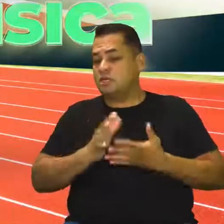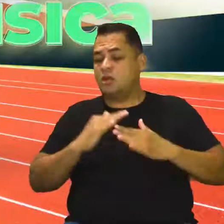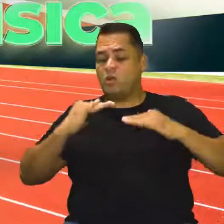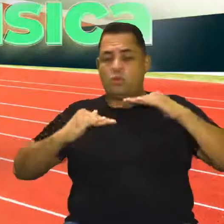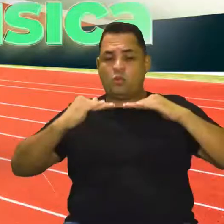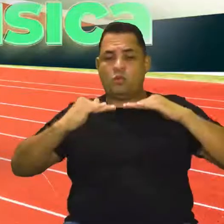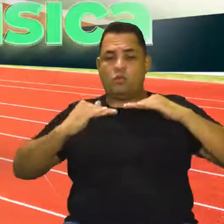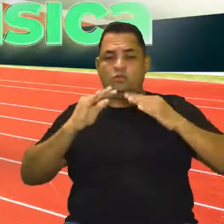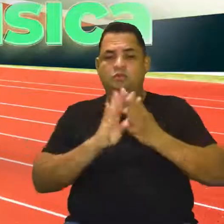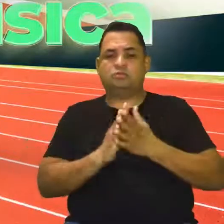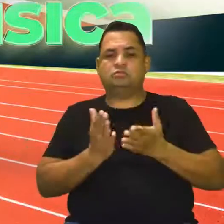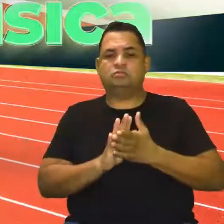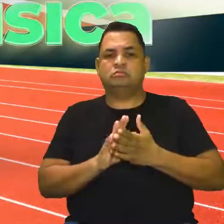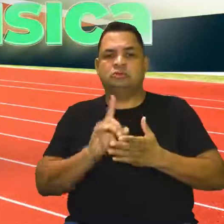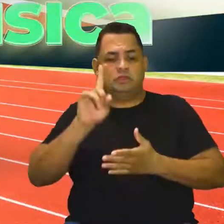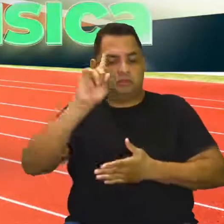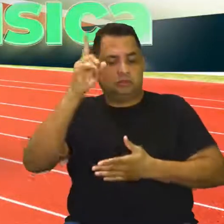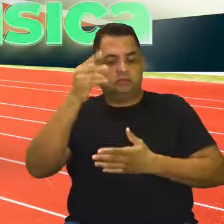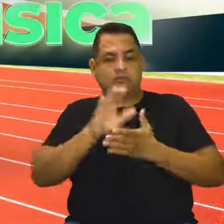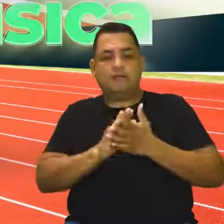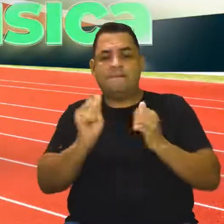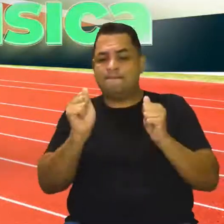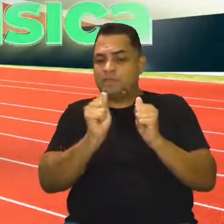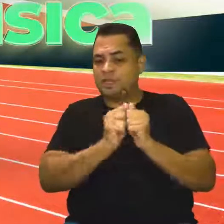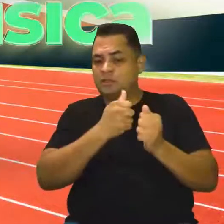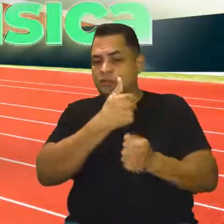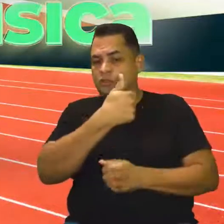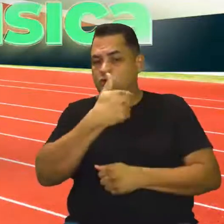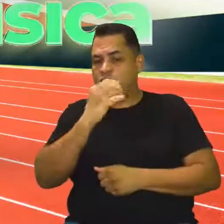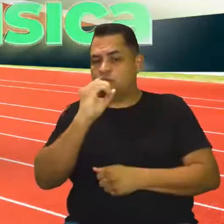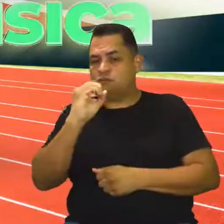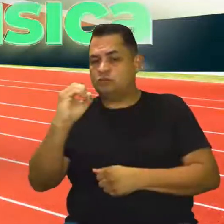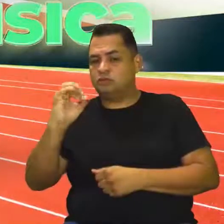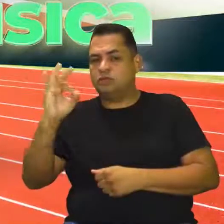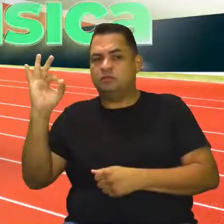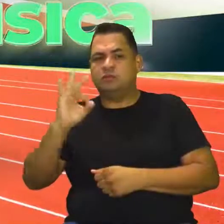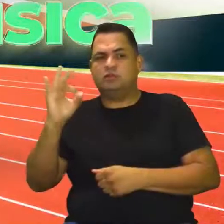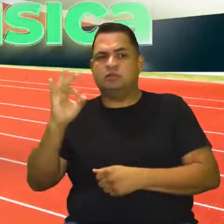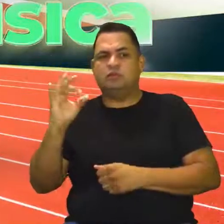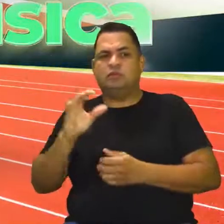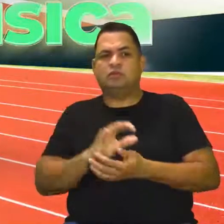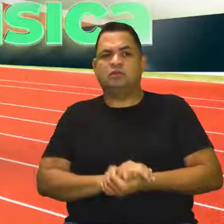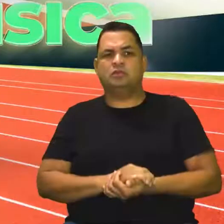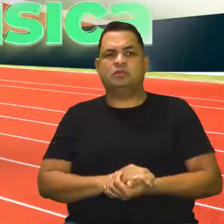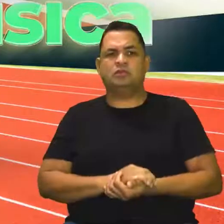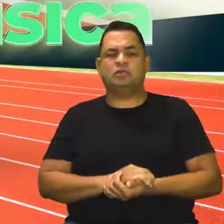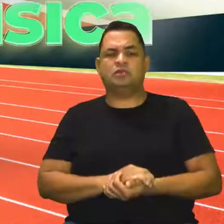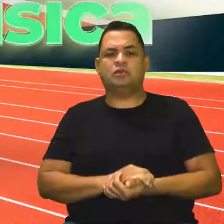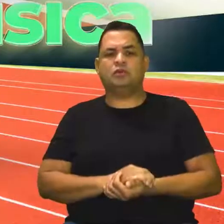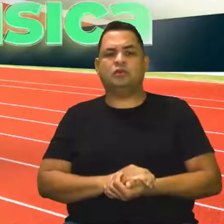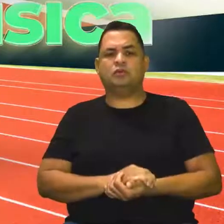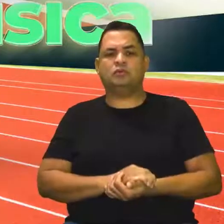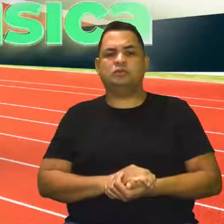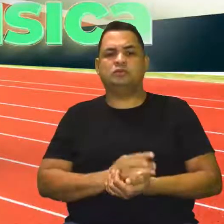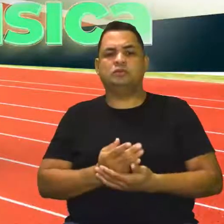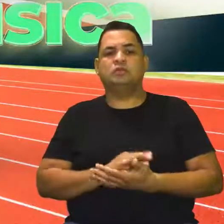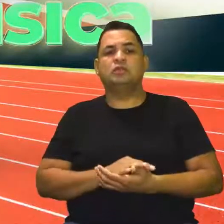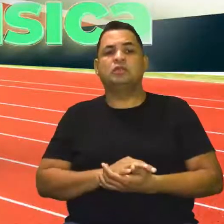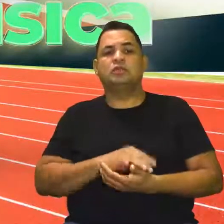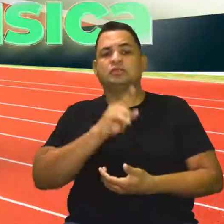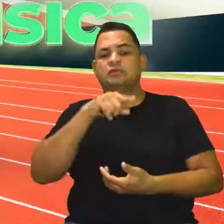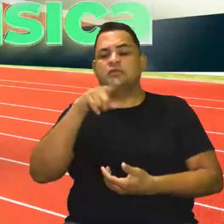estar o mais próximo do 100%. Isso. E aí agora a gente vai ver aqui um gráfico de pizza para a gente